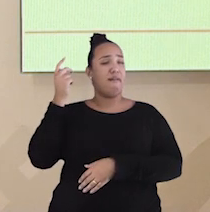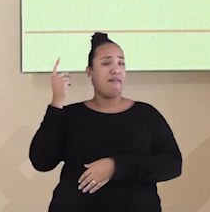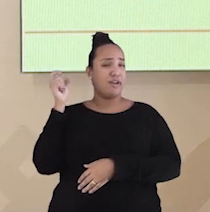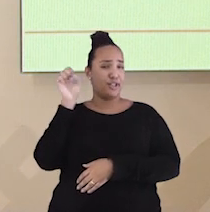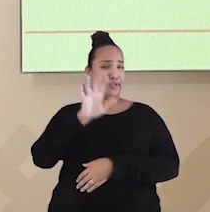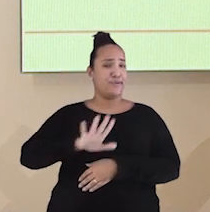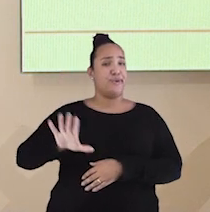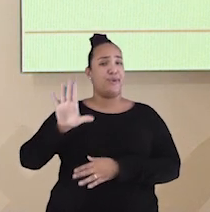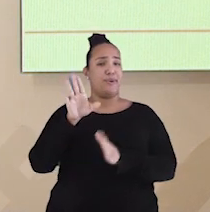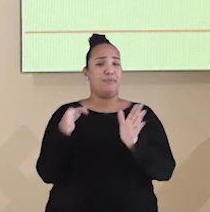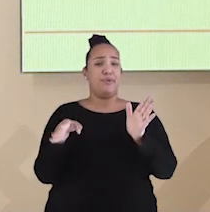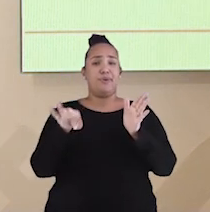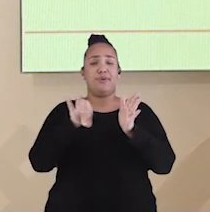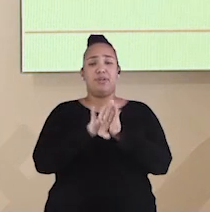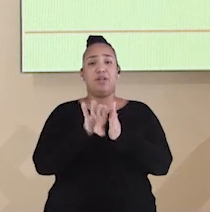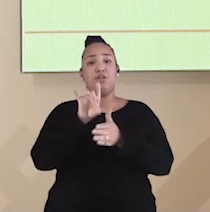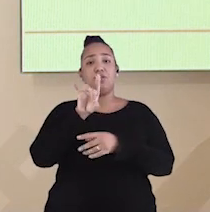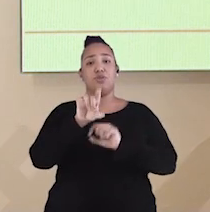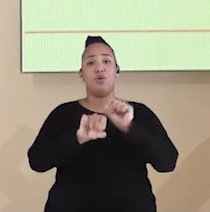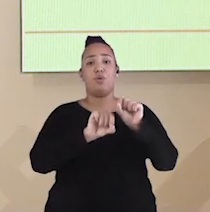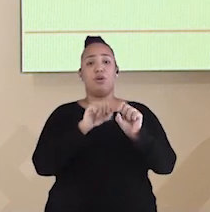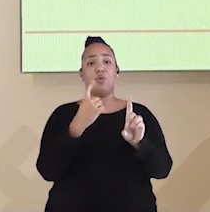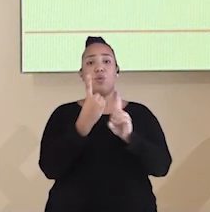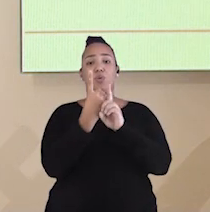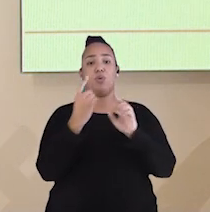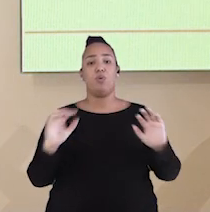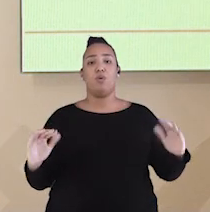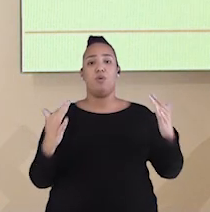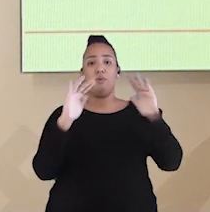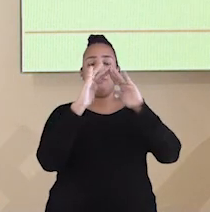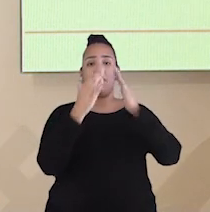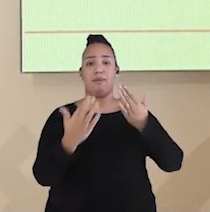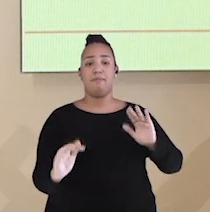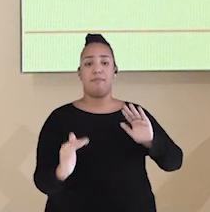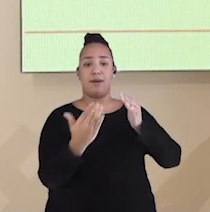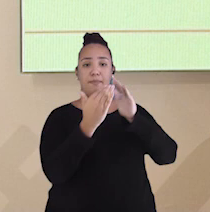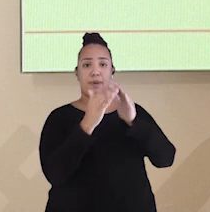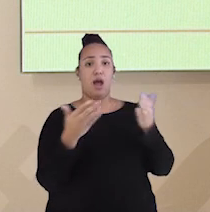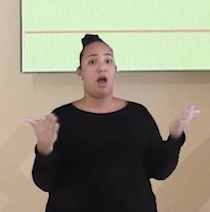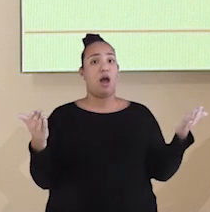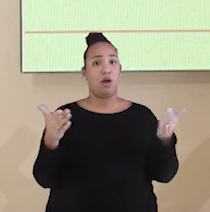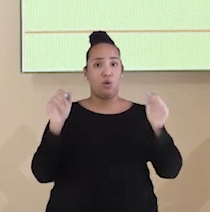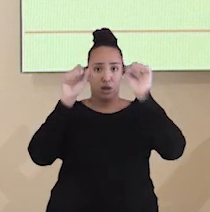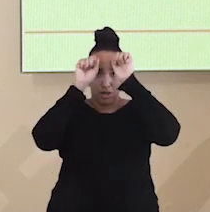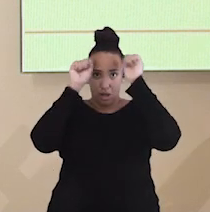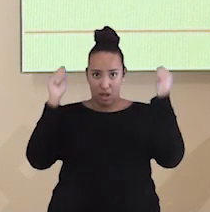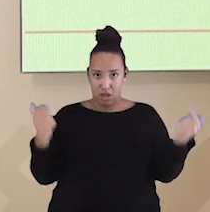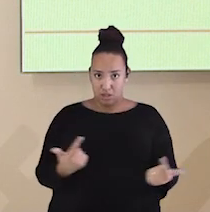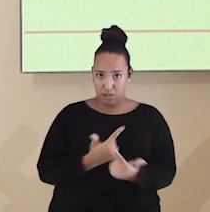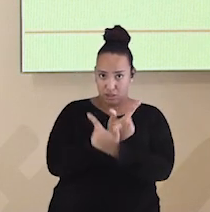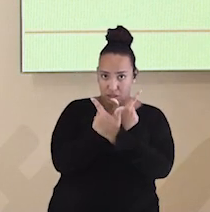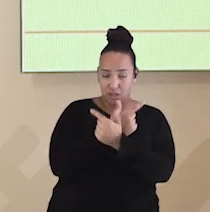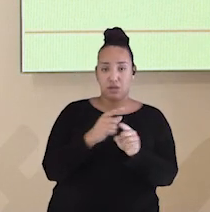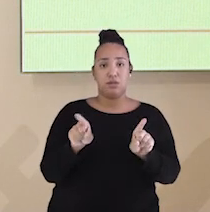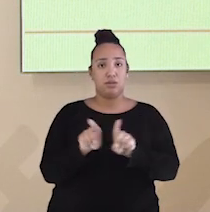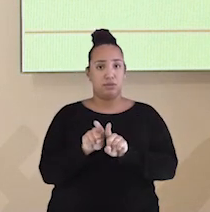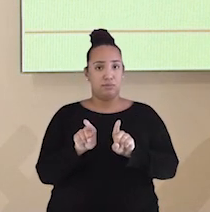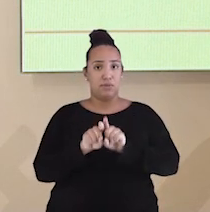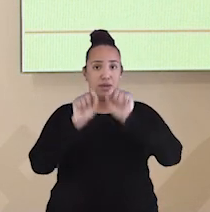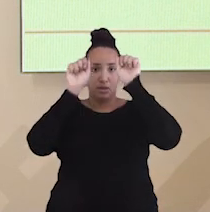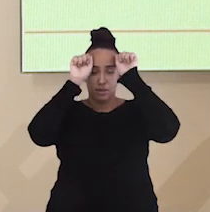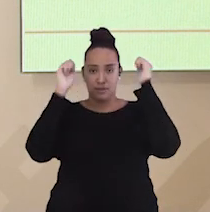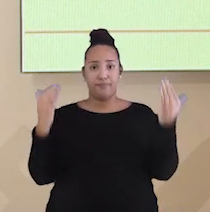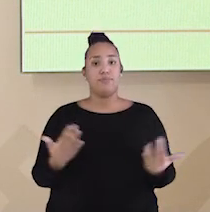europeus, deixando de recordação suas grandes pirâmides. As civilizações incas e astecas tiveram contato